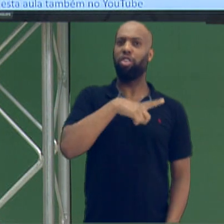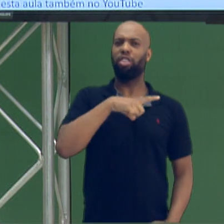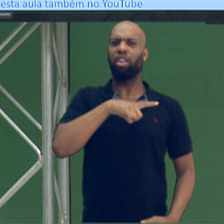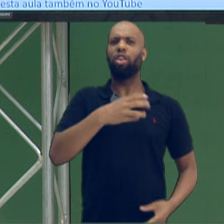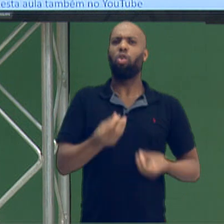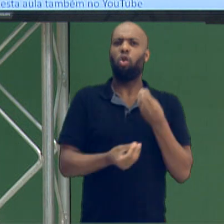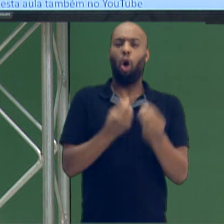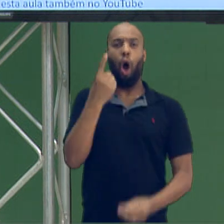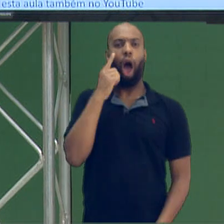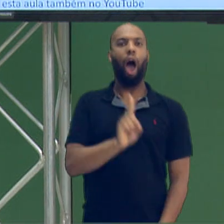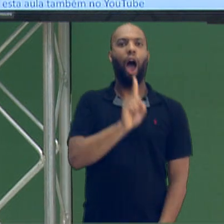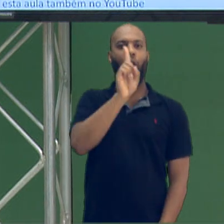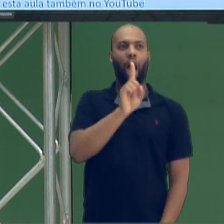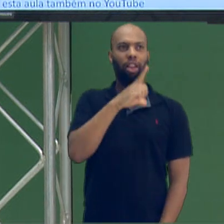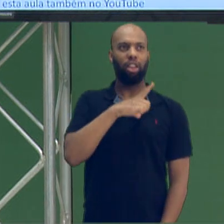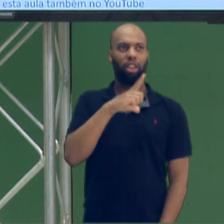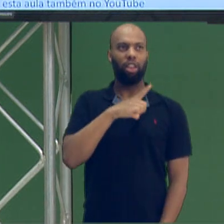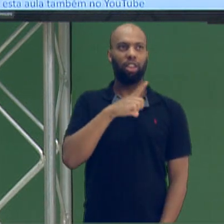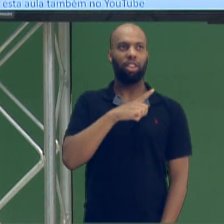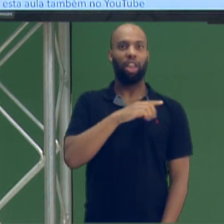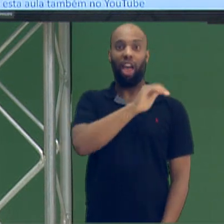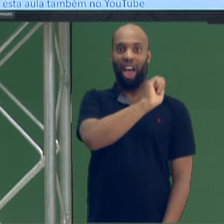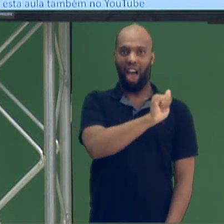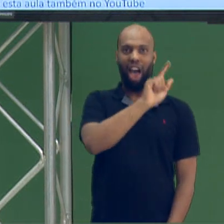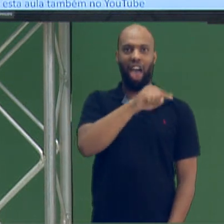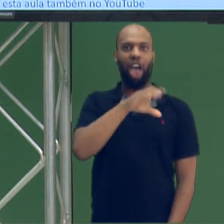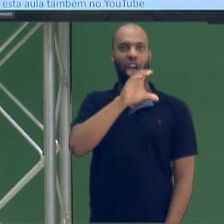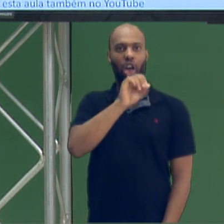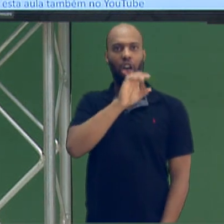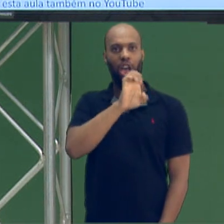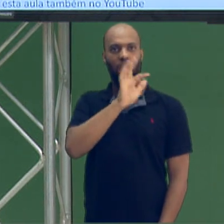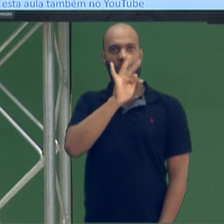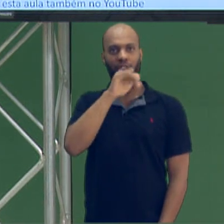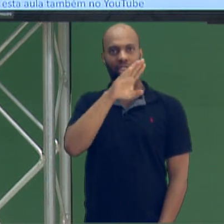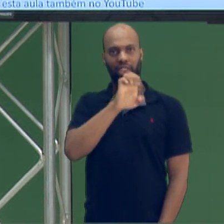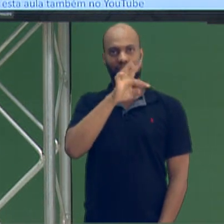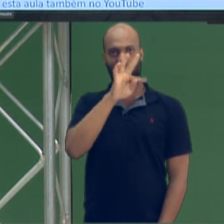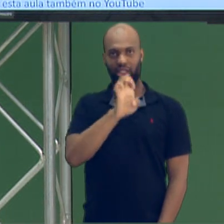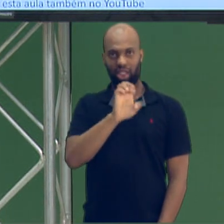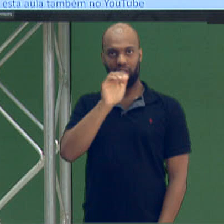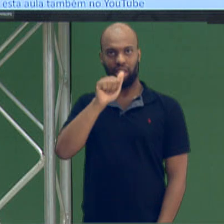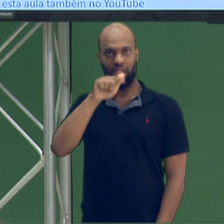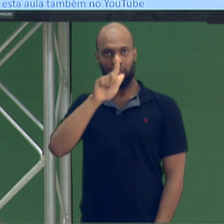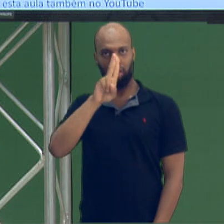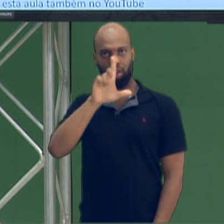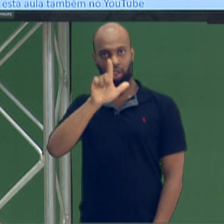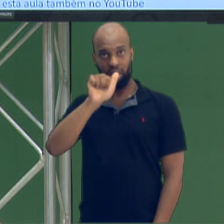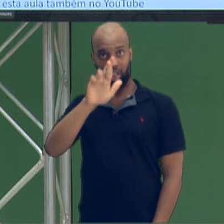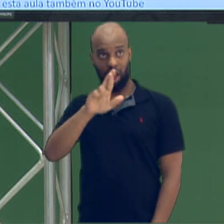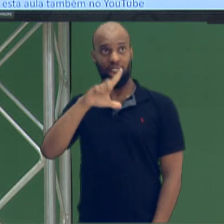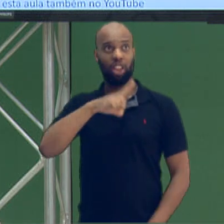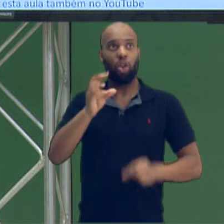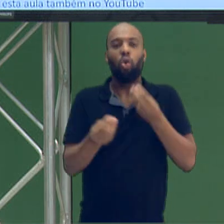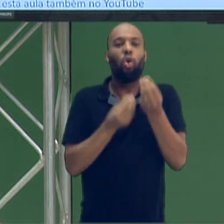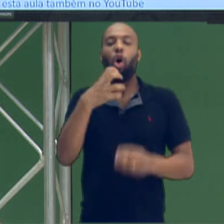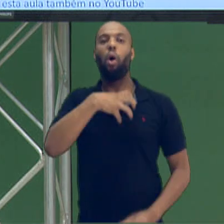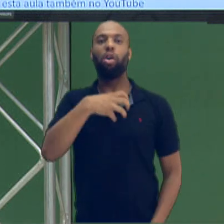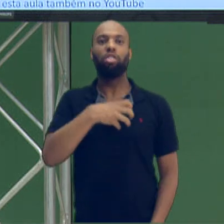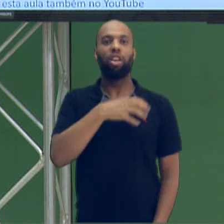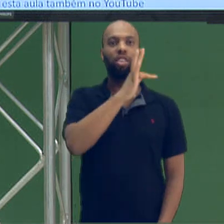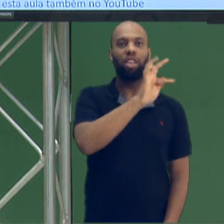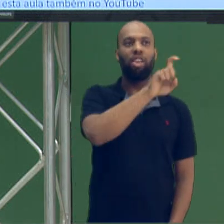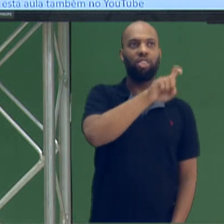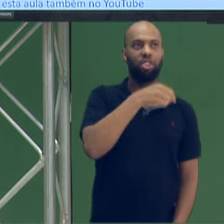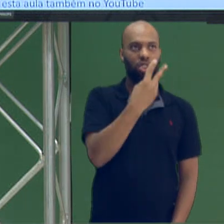escrito o quê? Que olha aqui, ó, o coeficiente angular pode ser definido por quê? Pela função de x2 menos a função